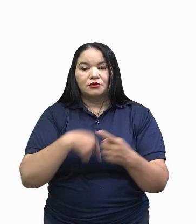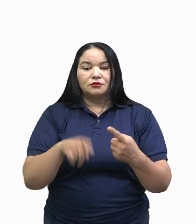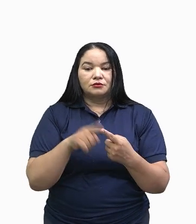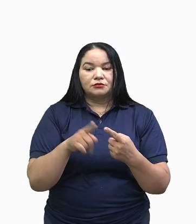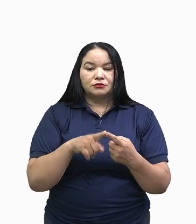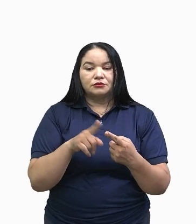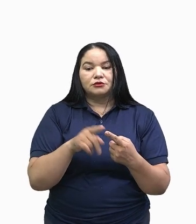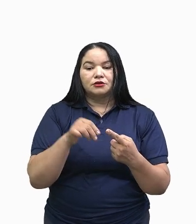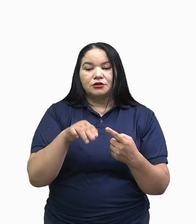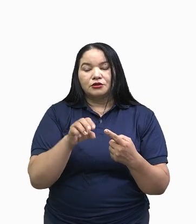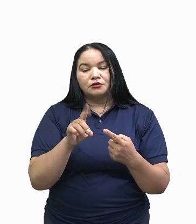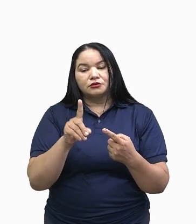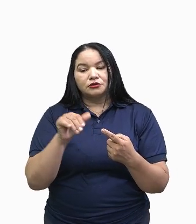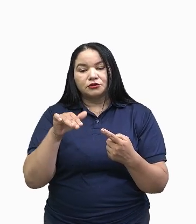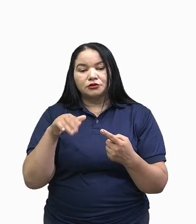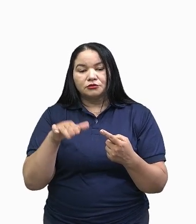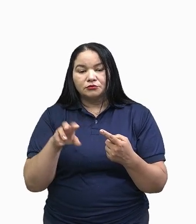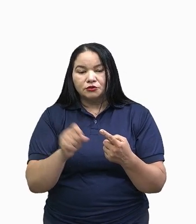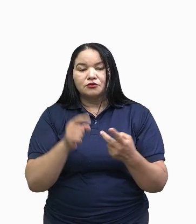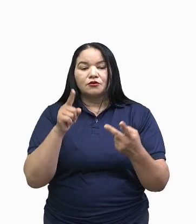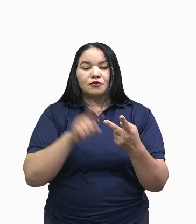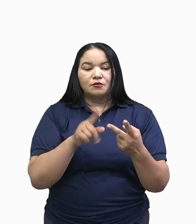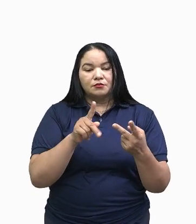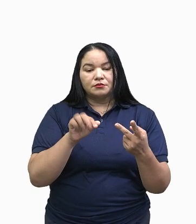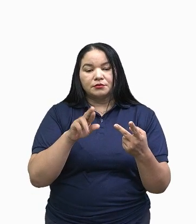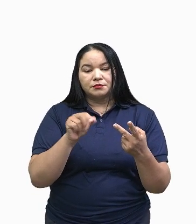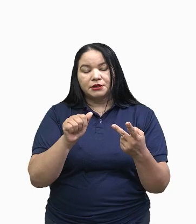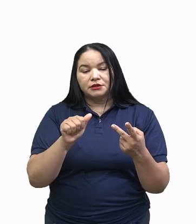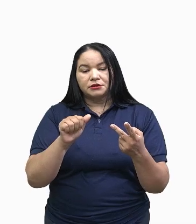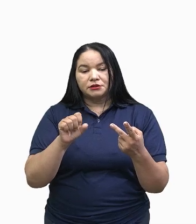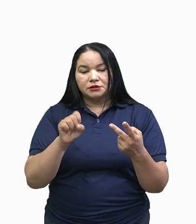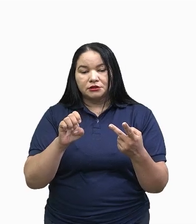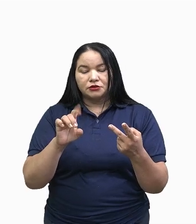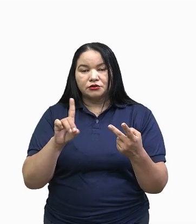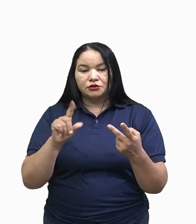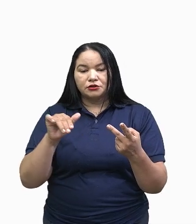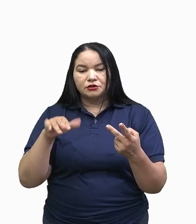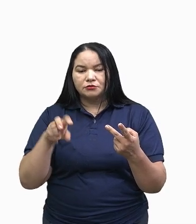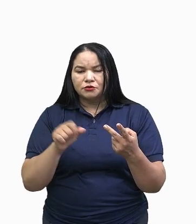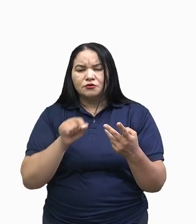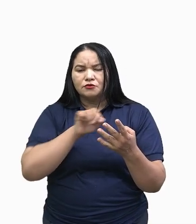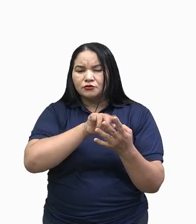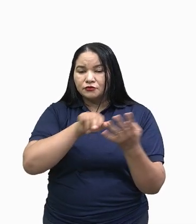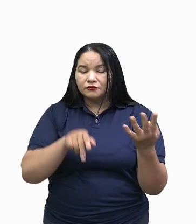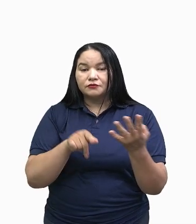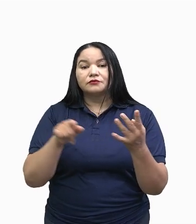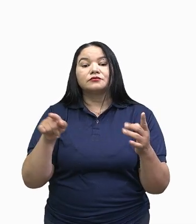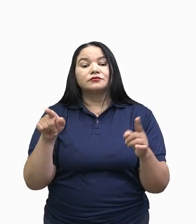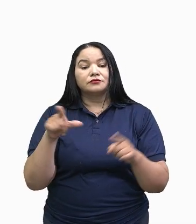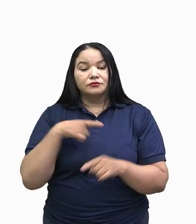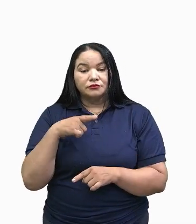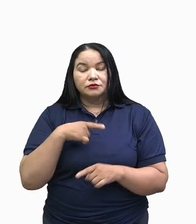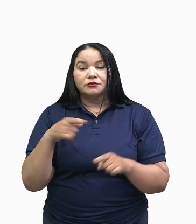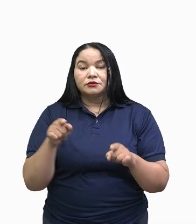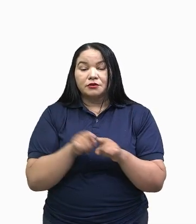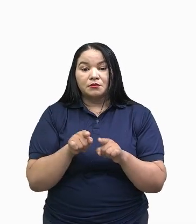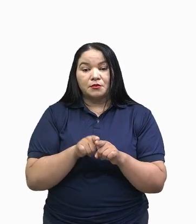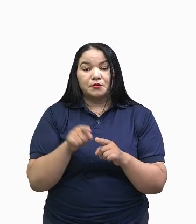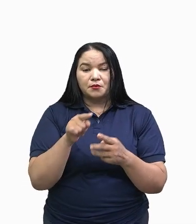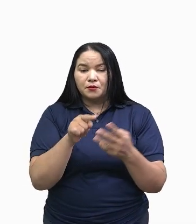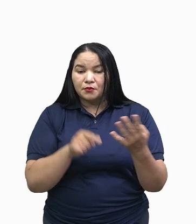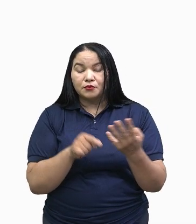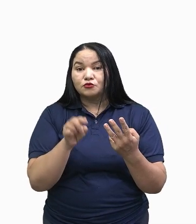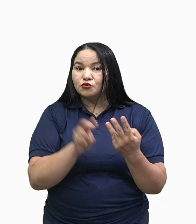neodímio, praseodímio, cério, disprósio, escândio, ítrio, entre outros, tá? E todos eles